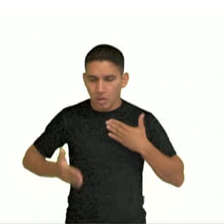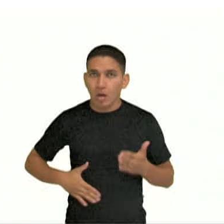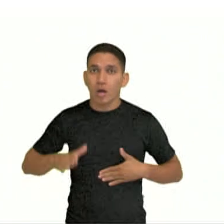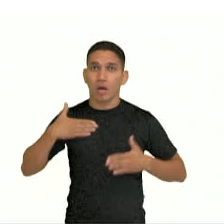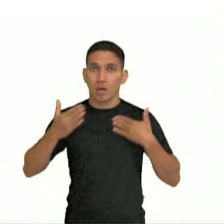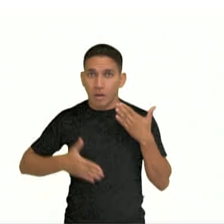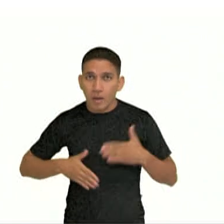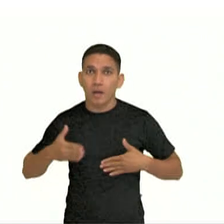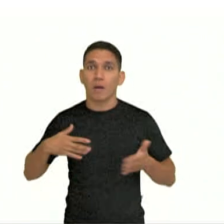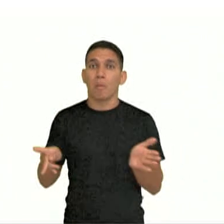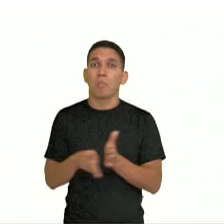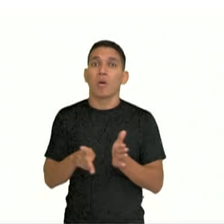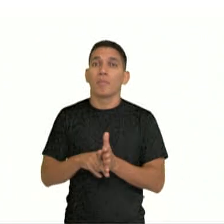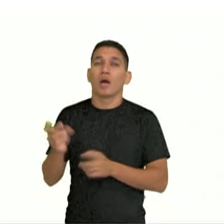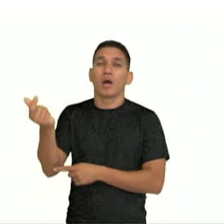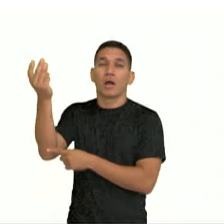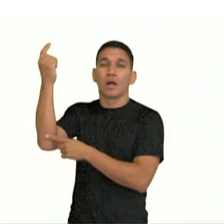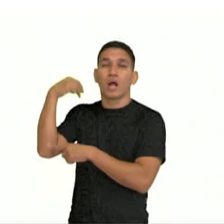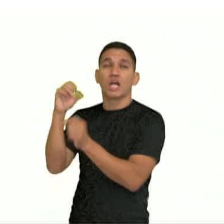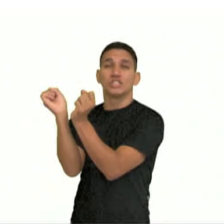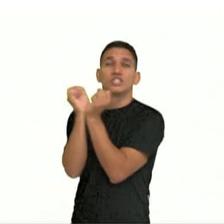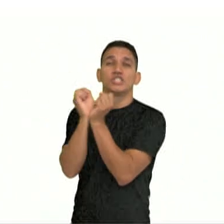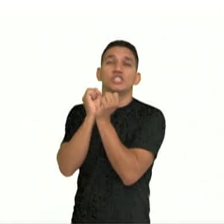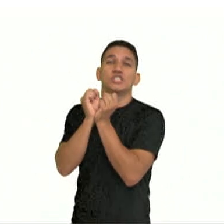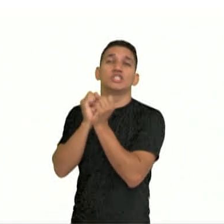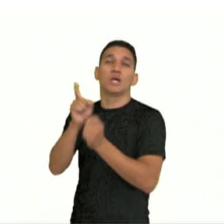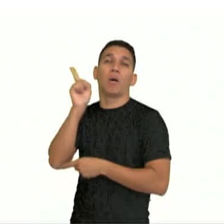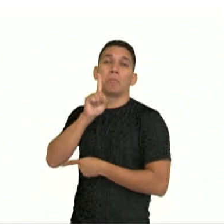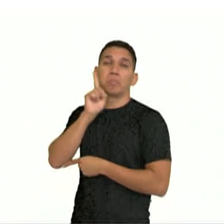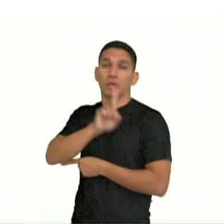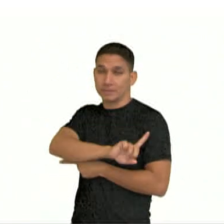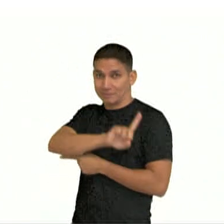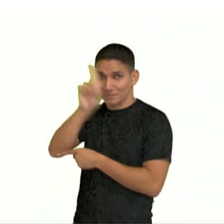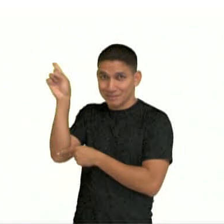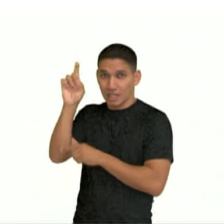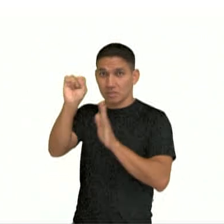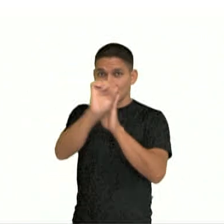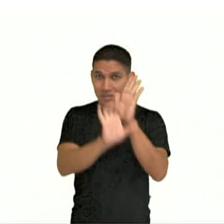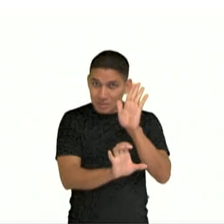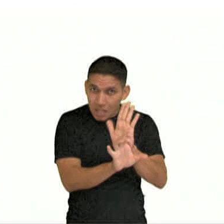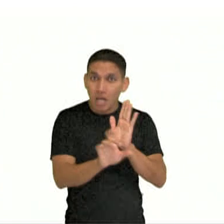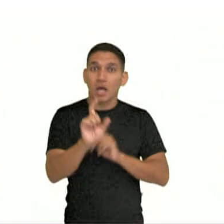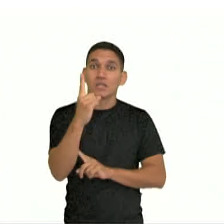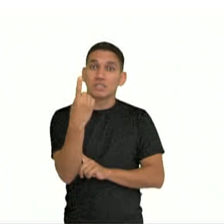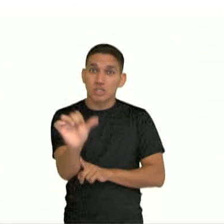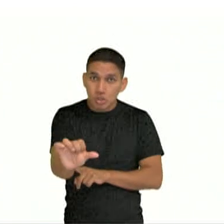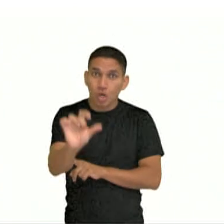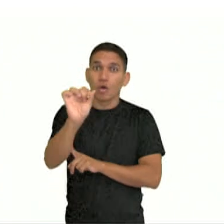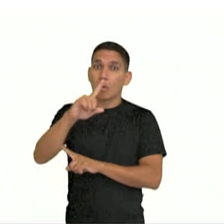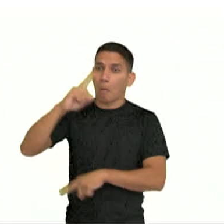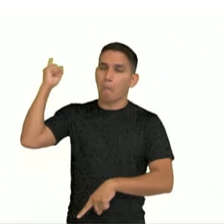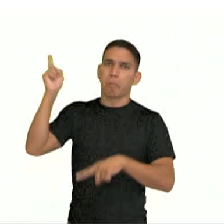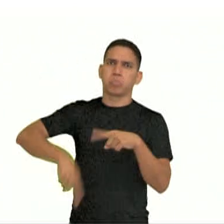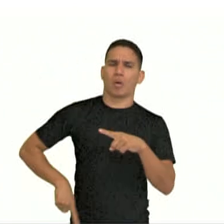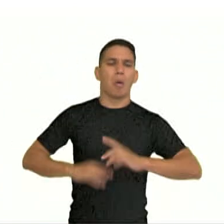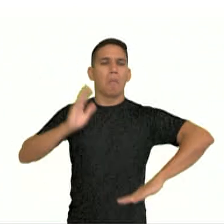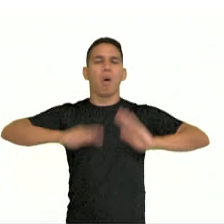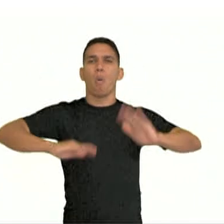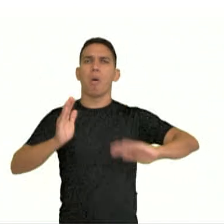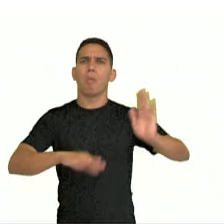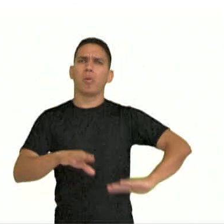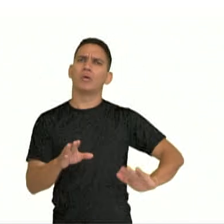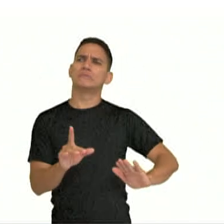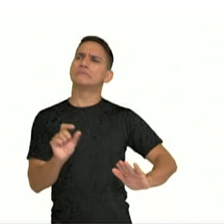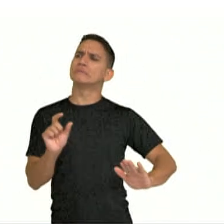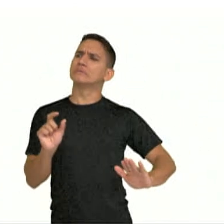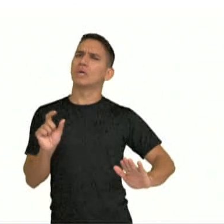criada pelos escravos norte-americanos no século 19 na época estavam proibidos de tocar instrumentos musicais